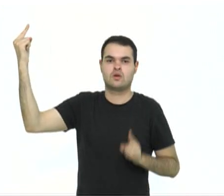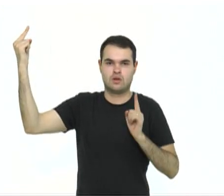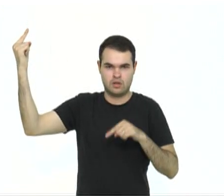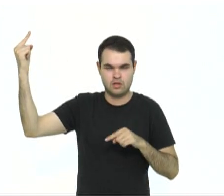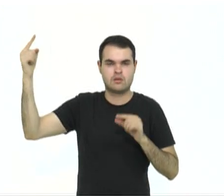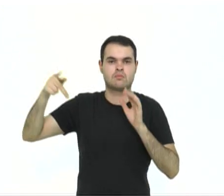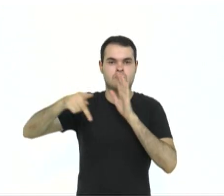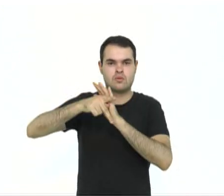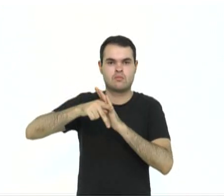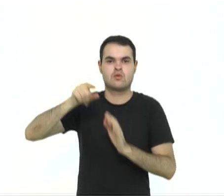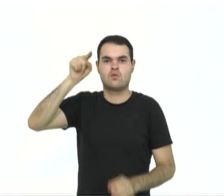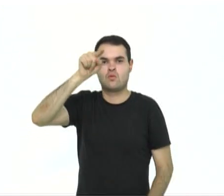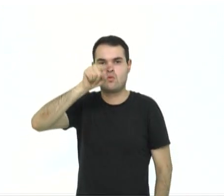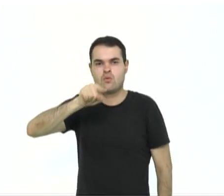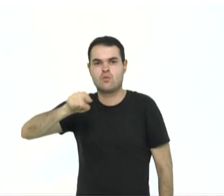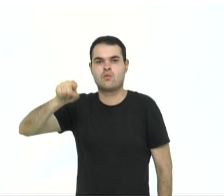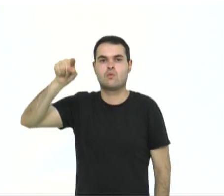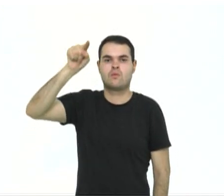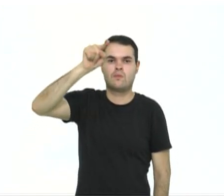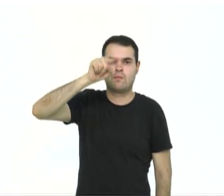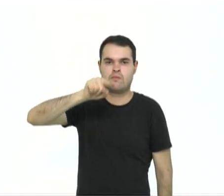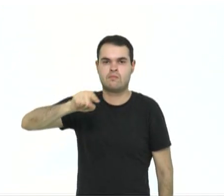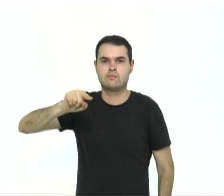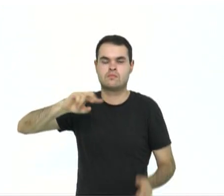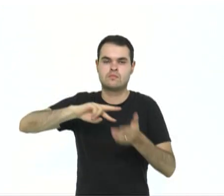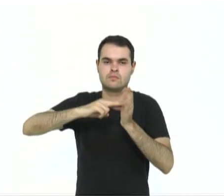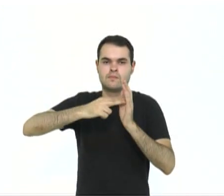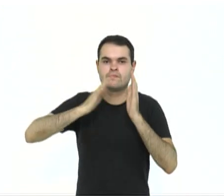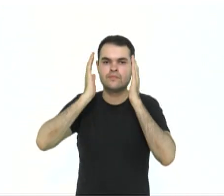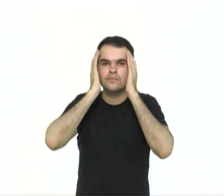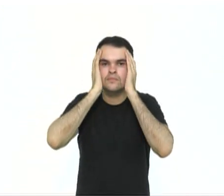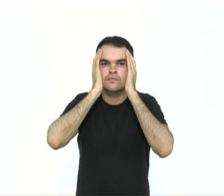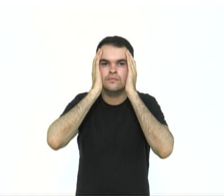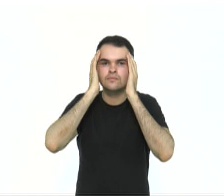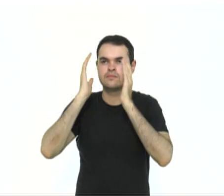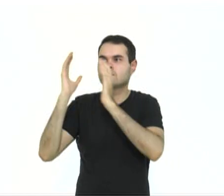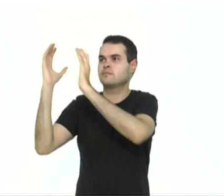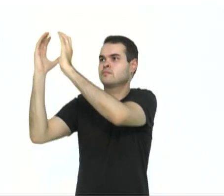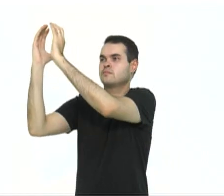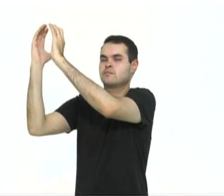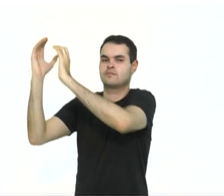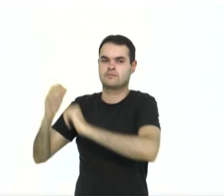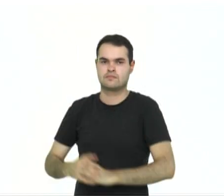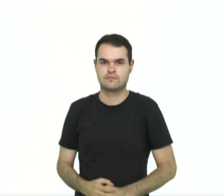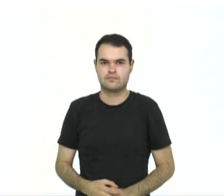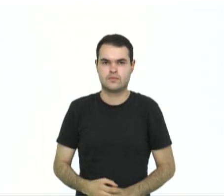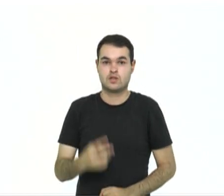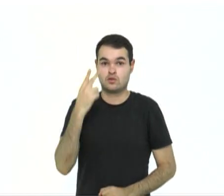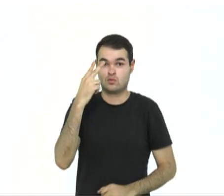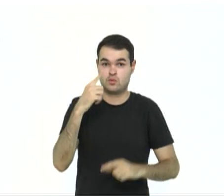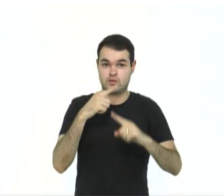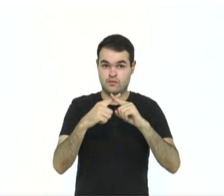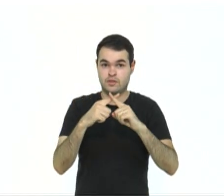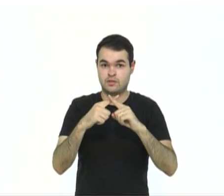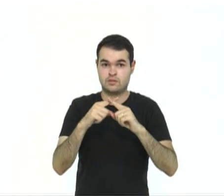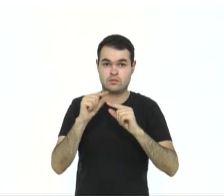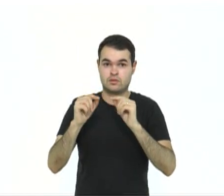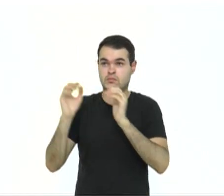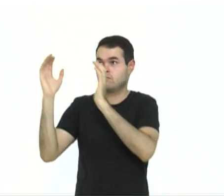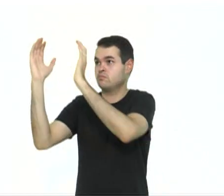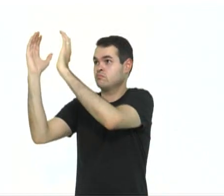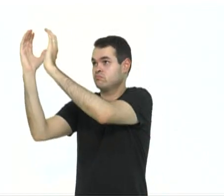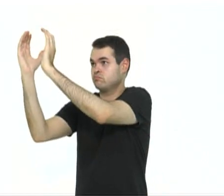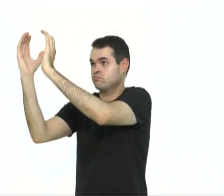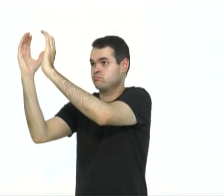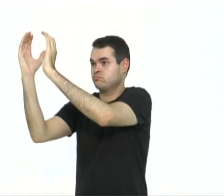um formato oval que representa a cabeça, né? Você pega 2 vezes a largura dessa cabeça e com 2 vezes a largura de